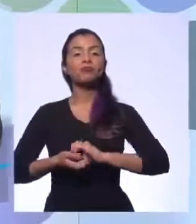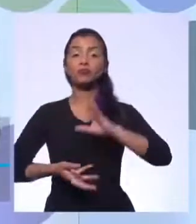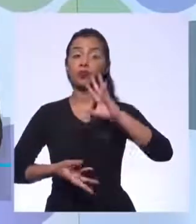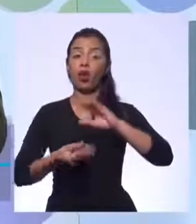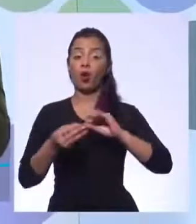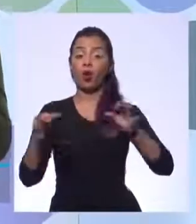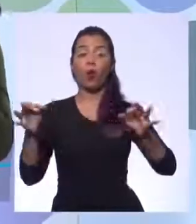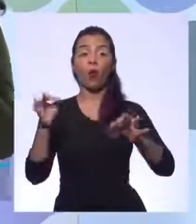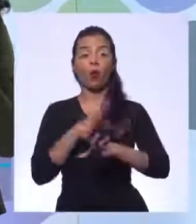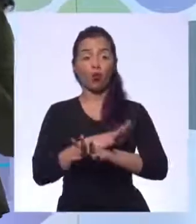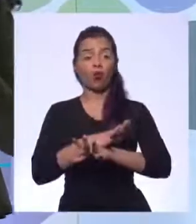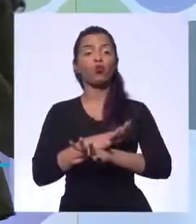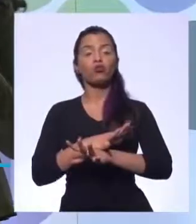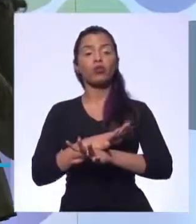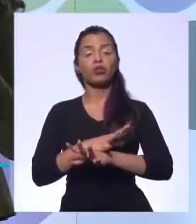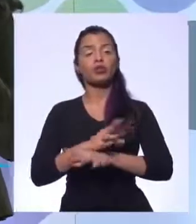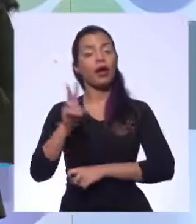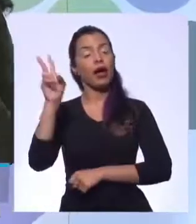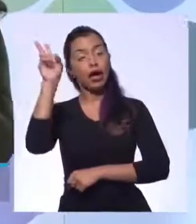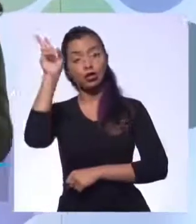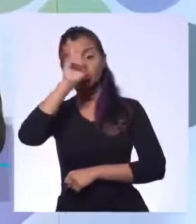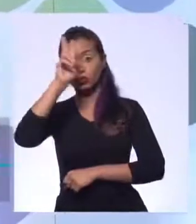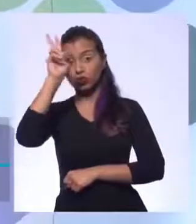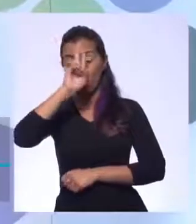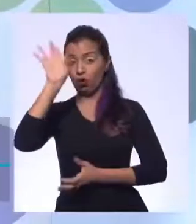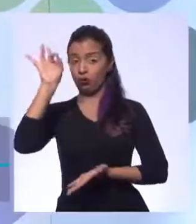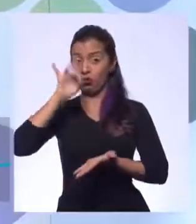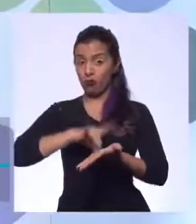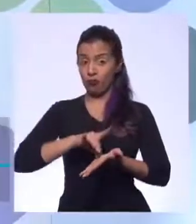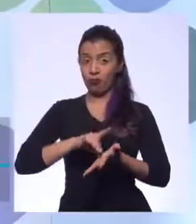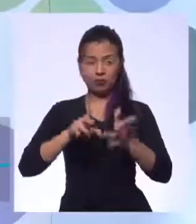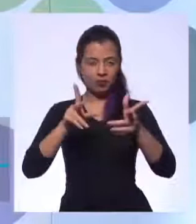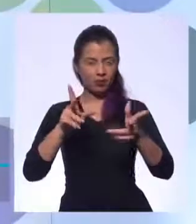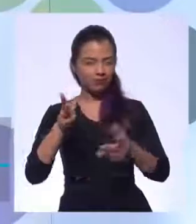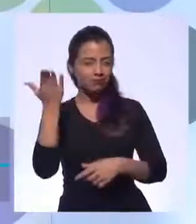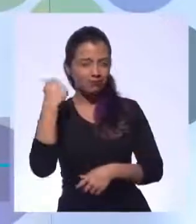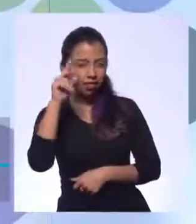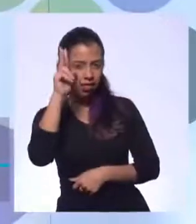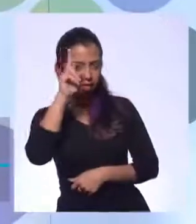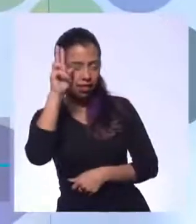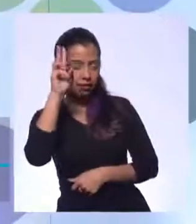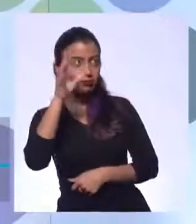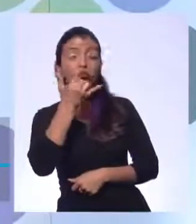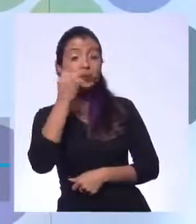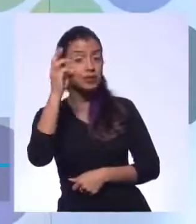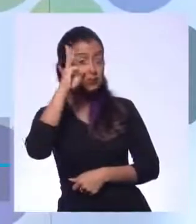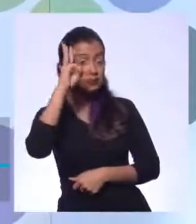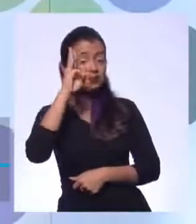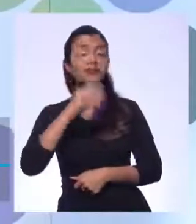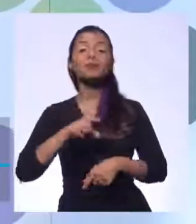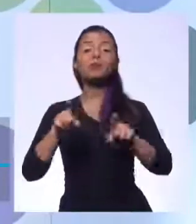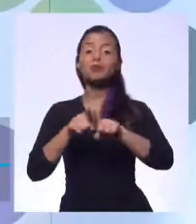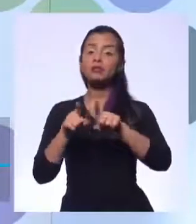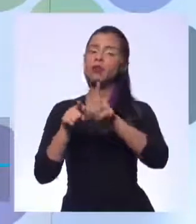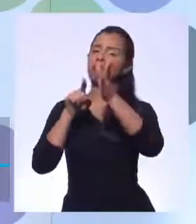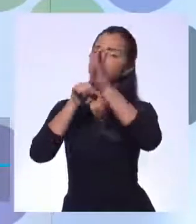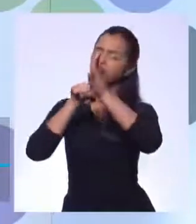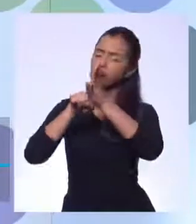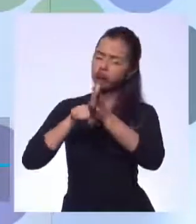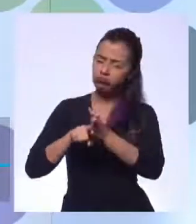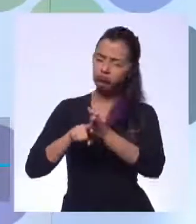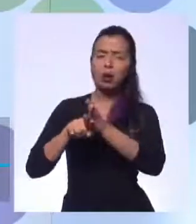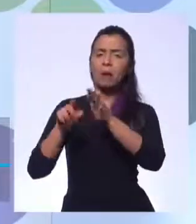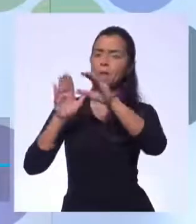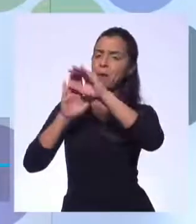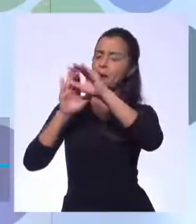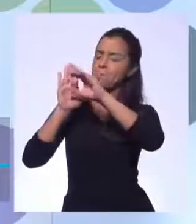do texto A História Oficial, trabalhada na terça. E também explorar trechos do texto, explorar ali